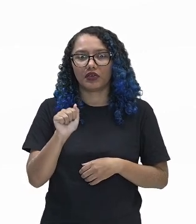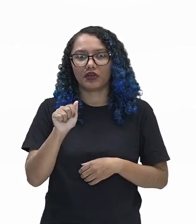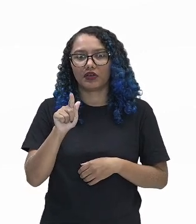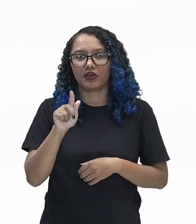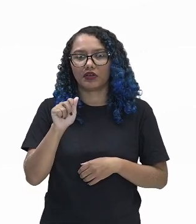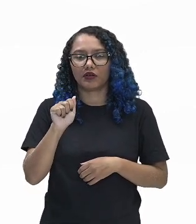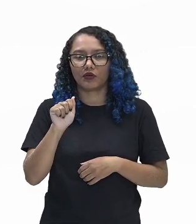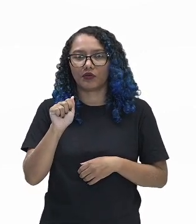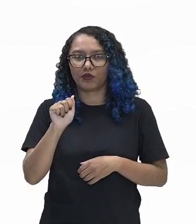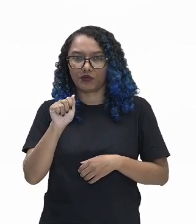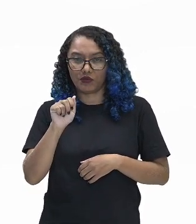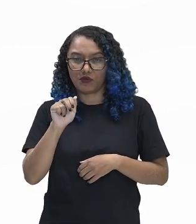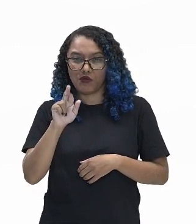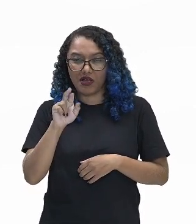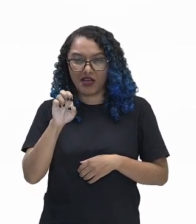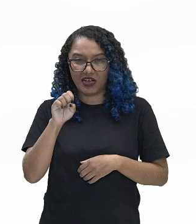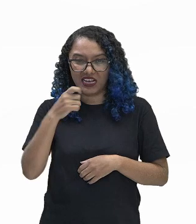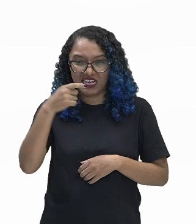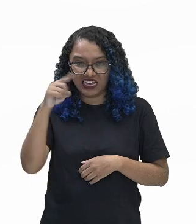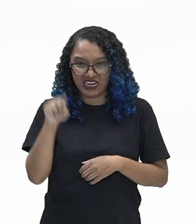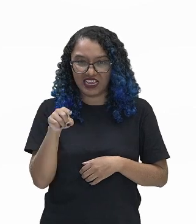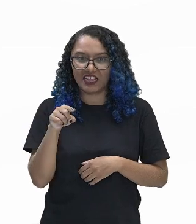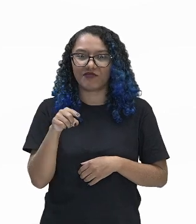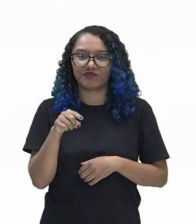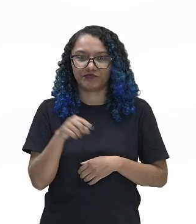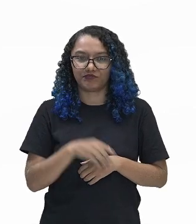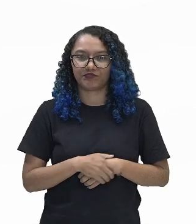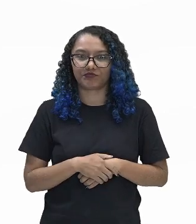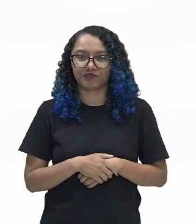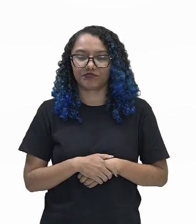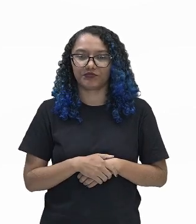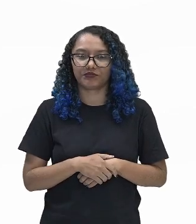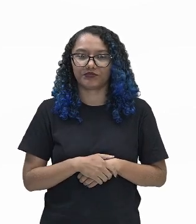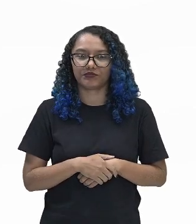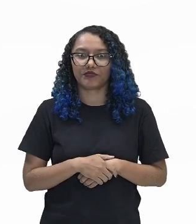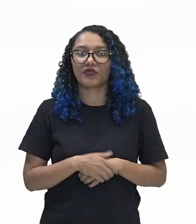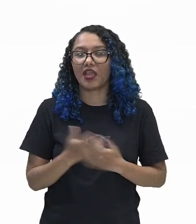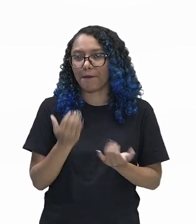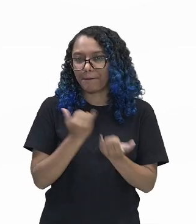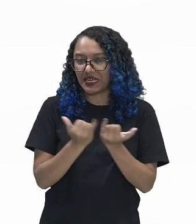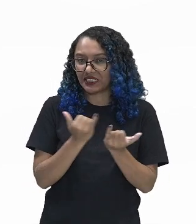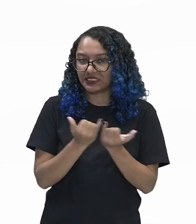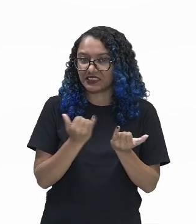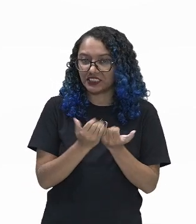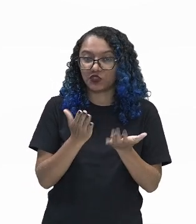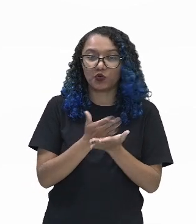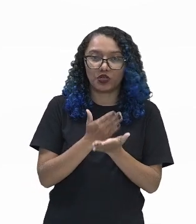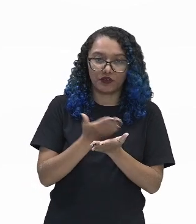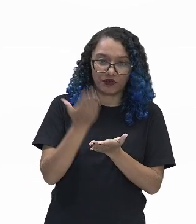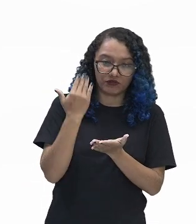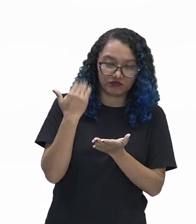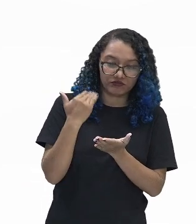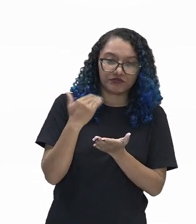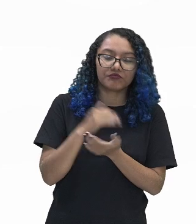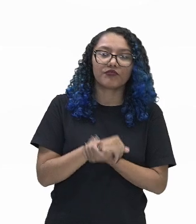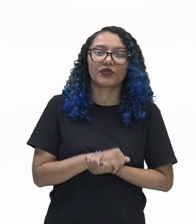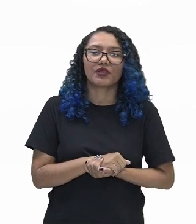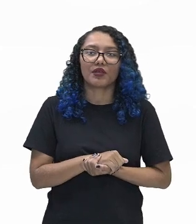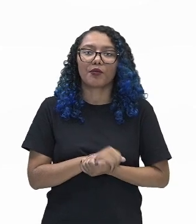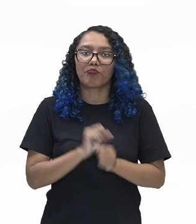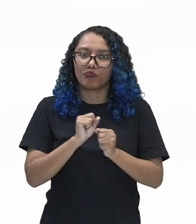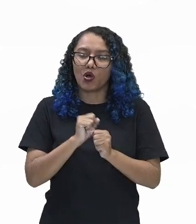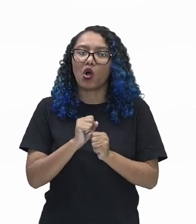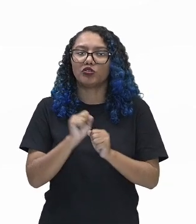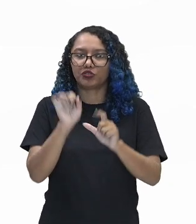A gente já vai conhecê-lo, né? Então, a mesma situação do livro anterior, da obra anterior, vocês podem acessar por meio do